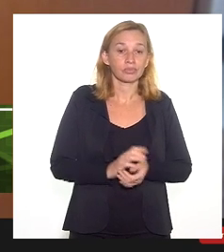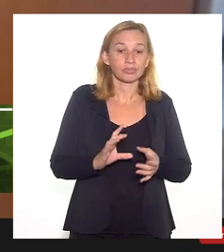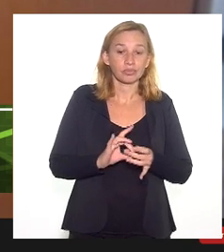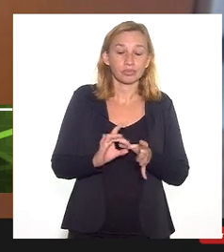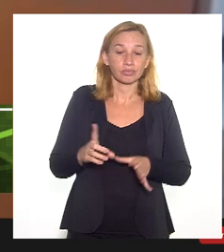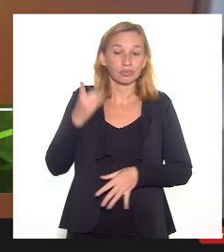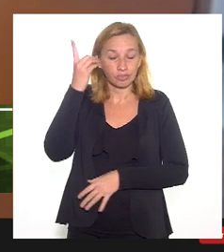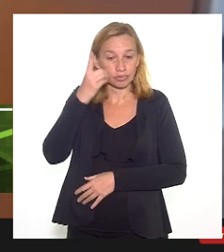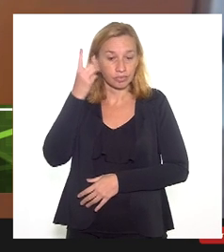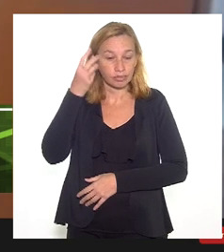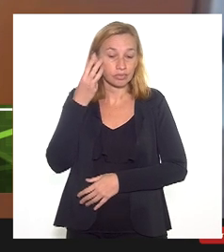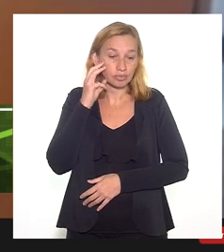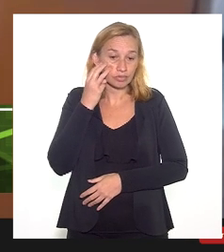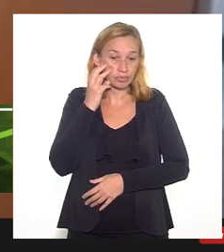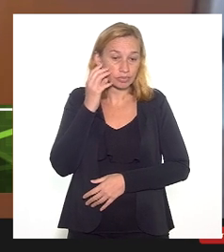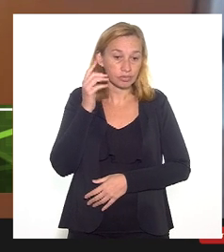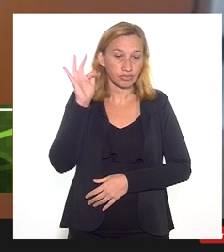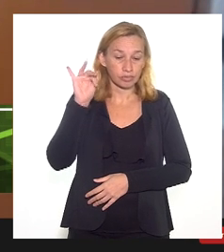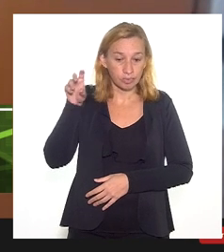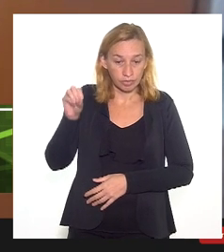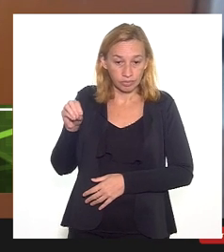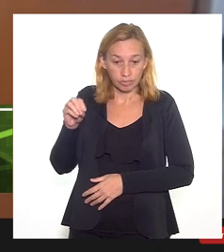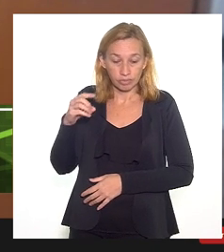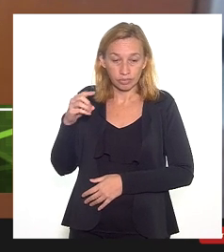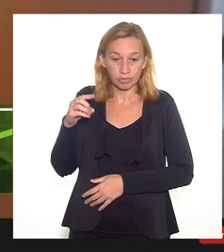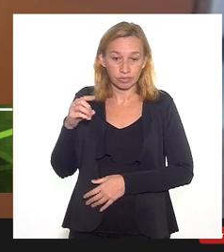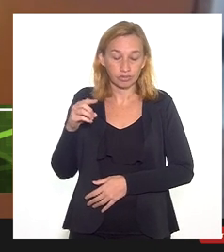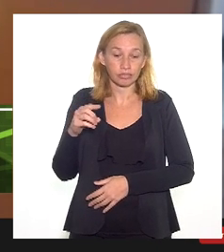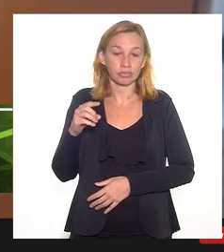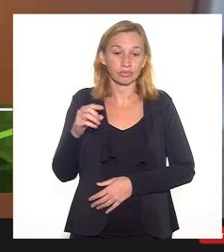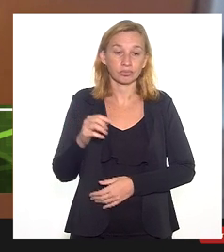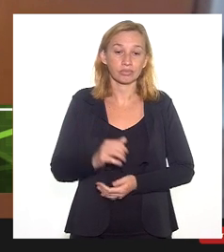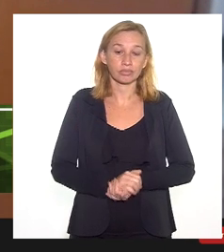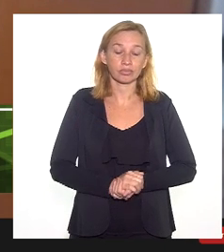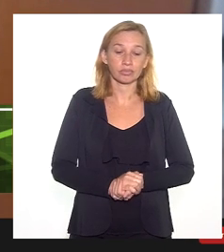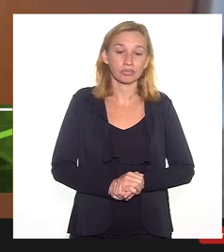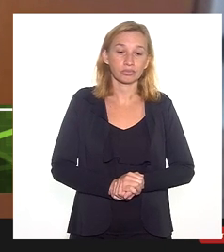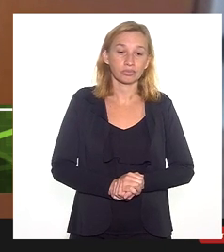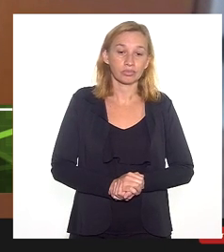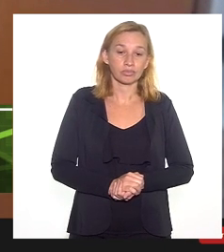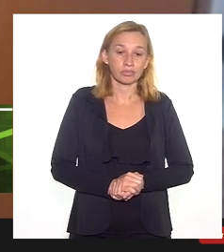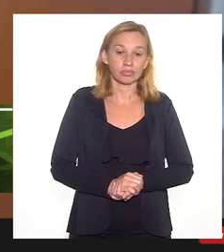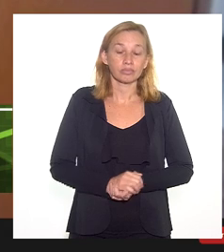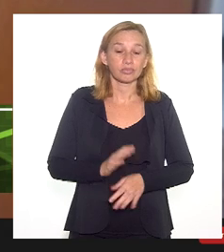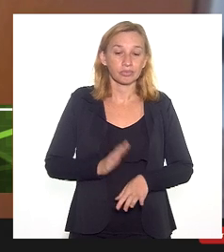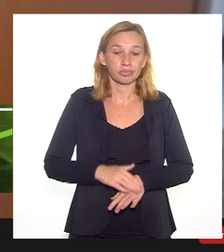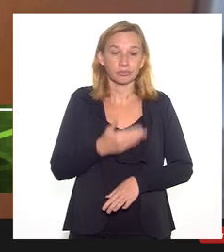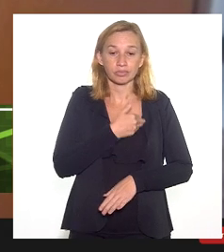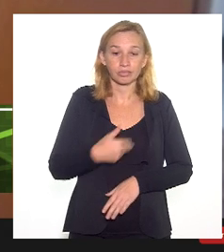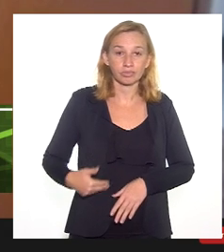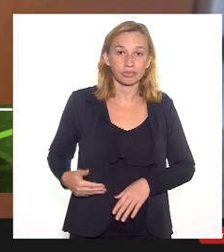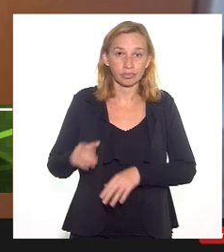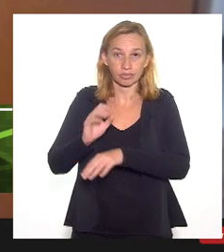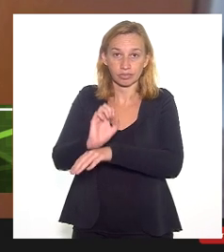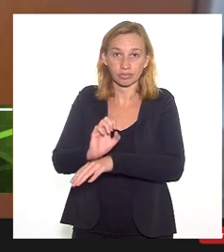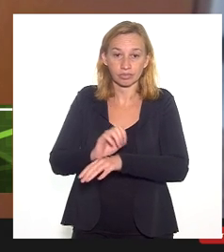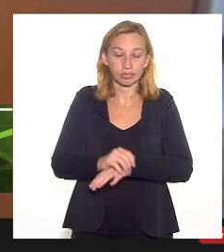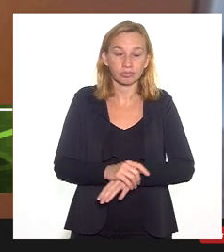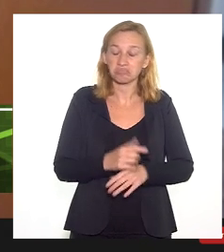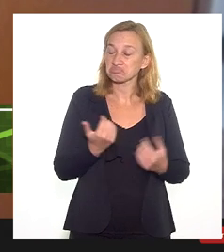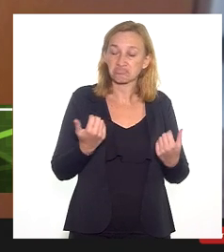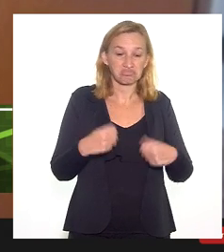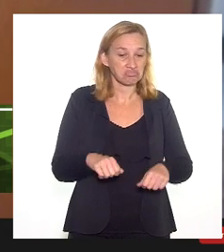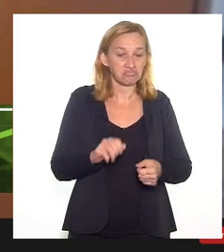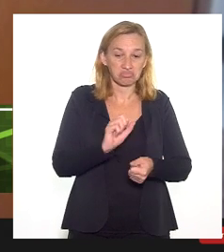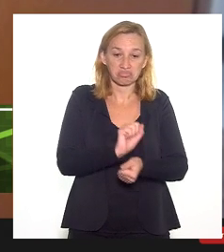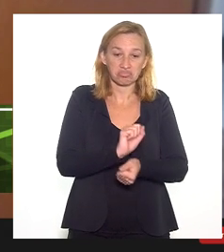deputados Valdeque Carneiro, Flávio Serafim e Carlos Mink. mas o governo do Estado não precisa